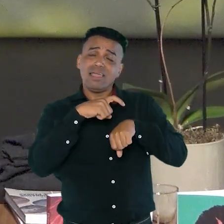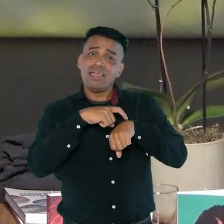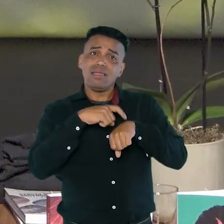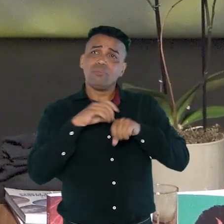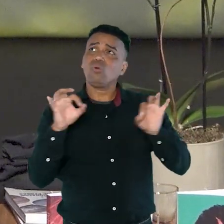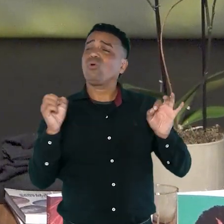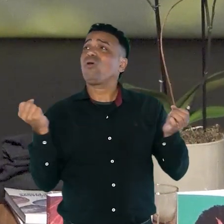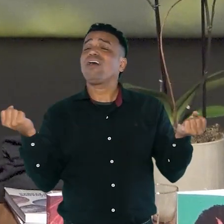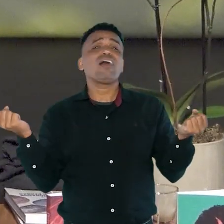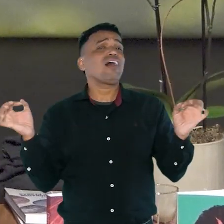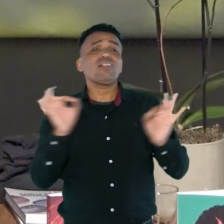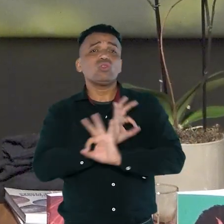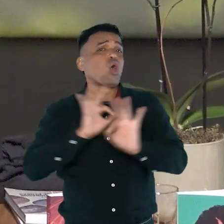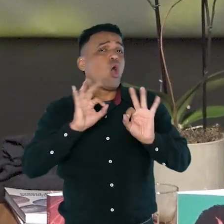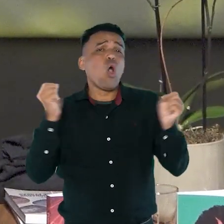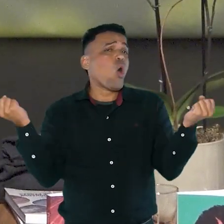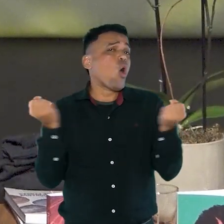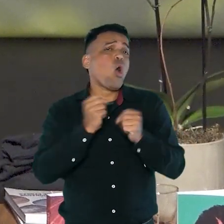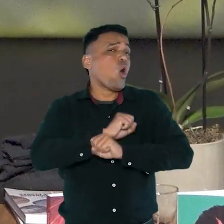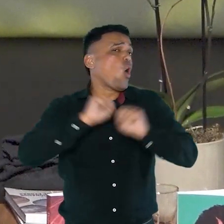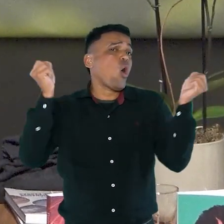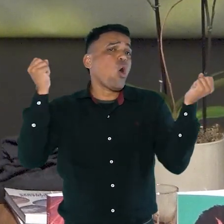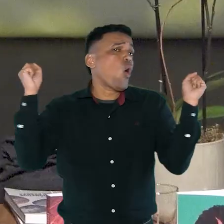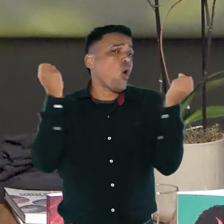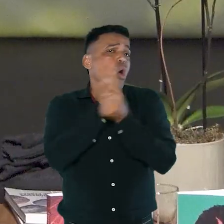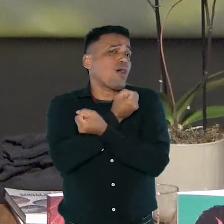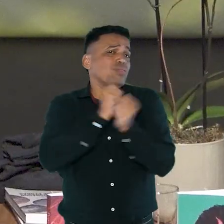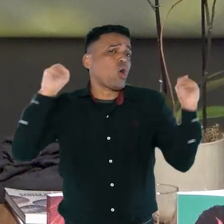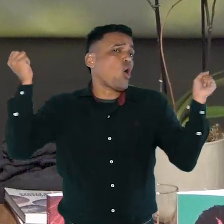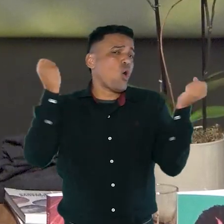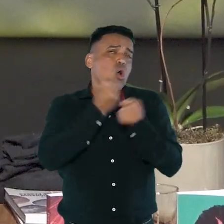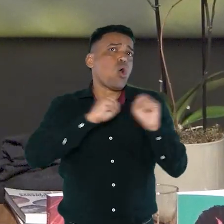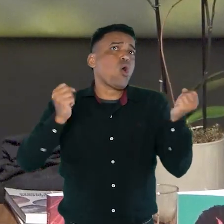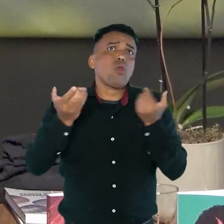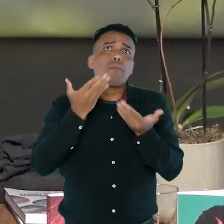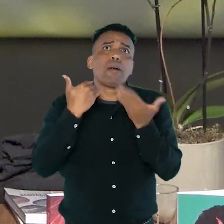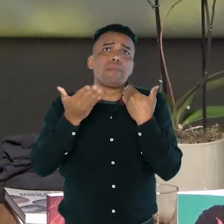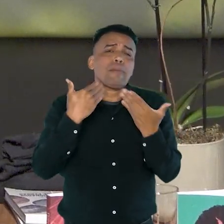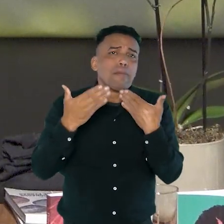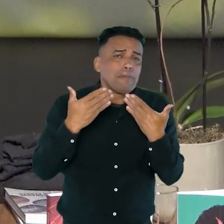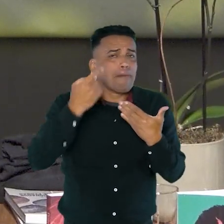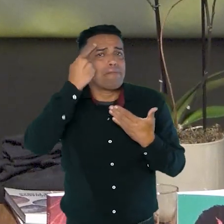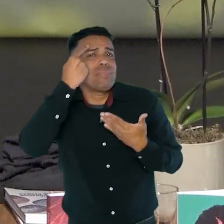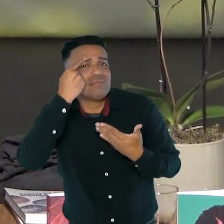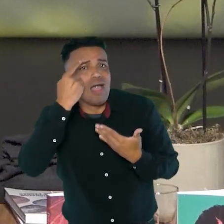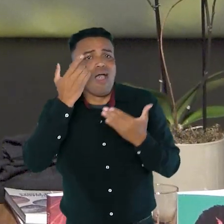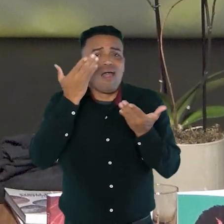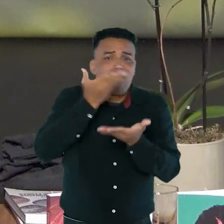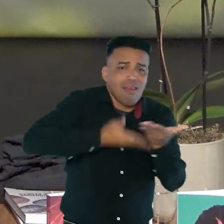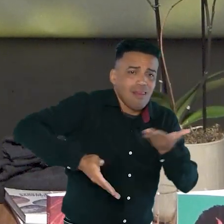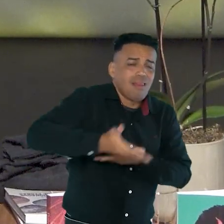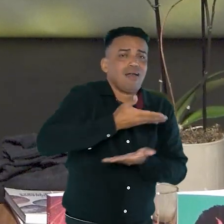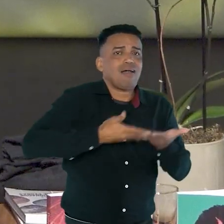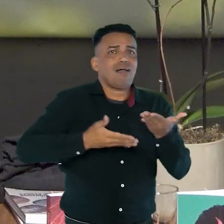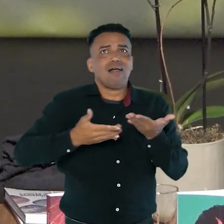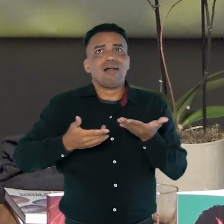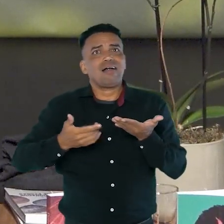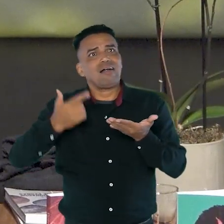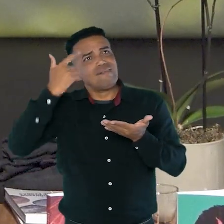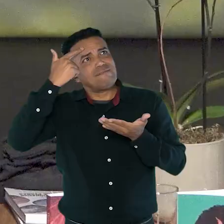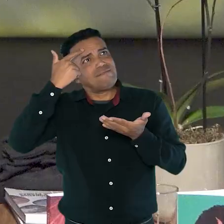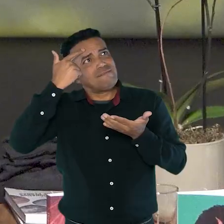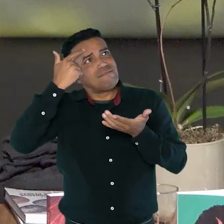adoro, eu sou prolixo. Entendeu? Eu gosto dessa coisa de trocar ideias, de pensar, fazer